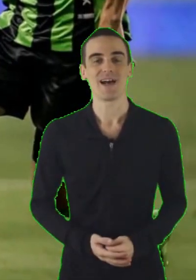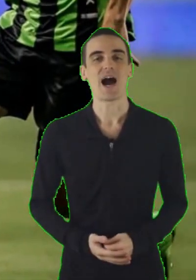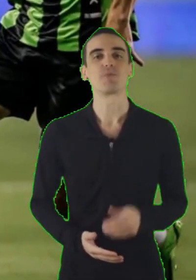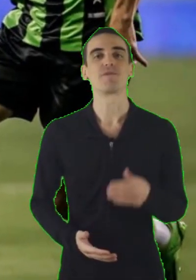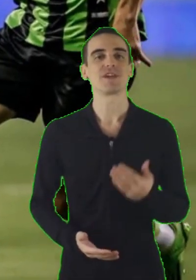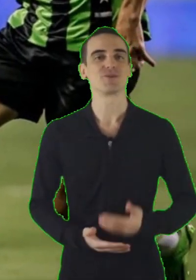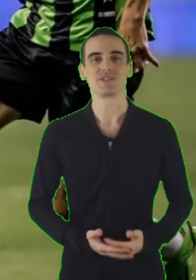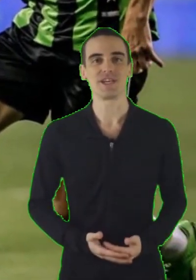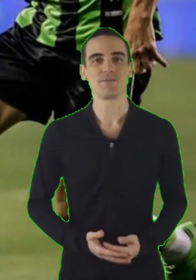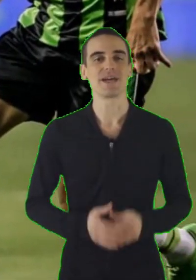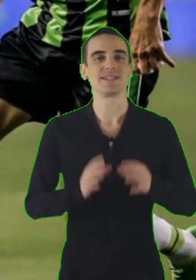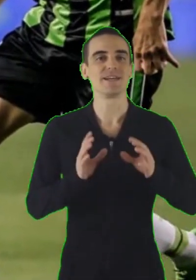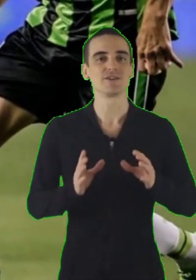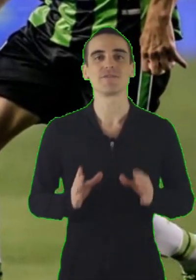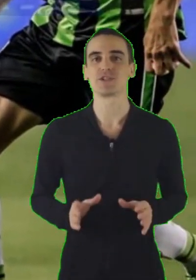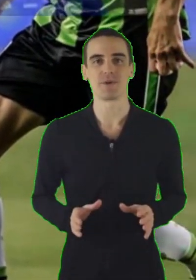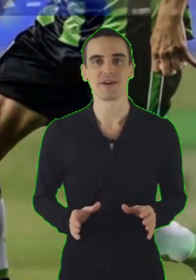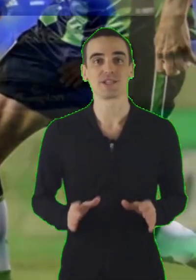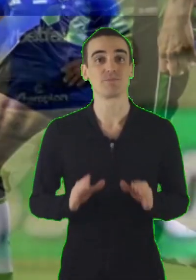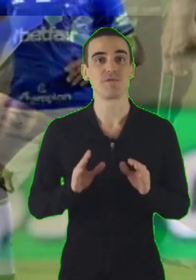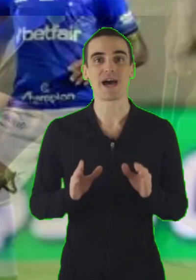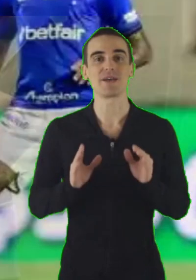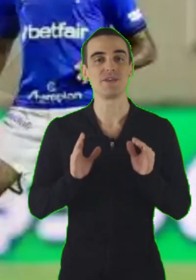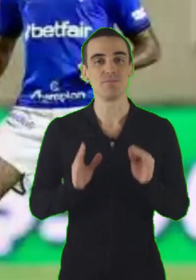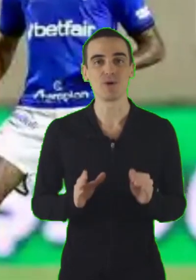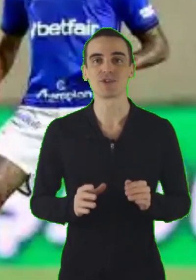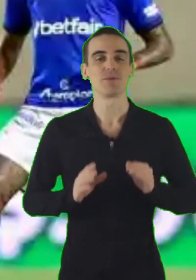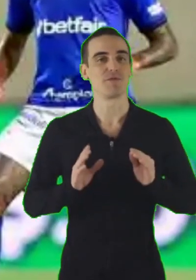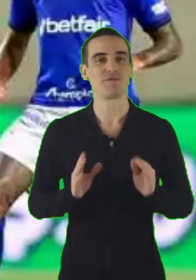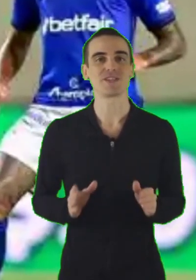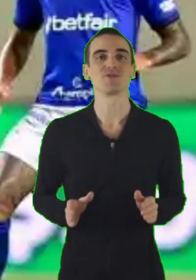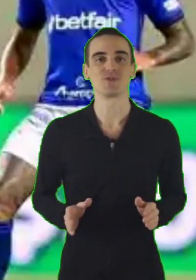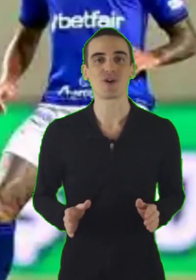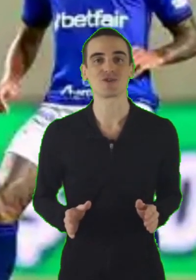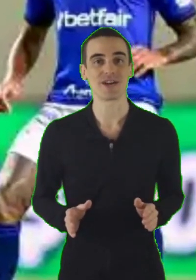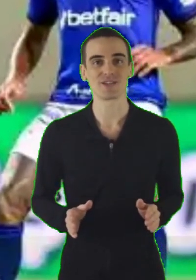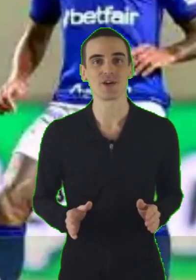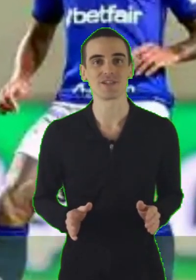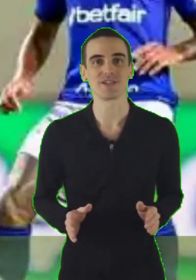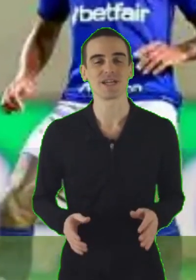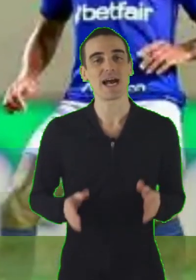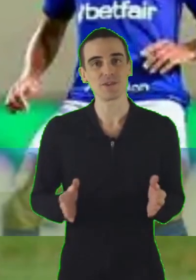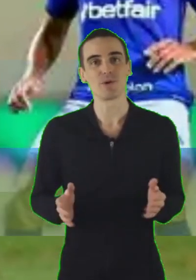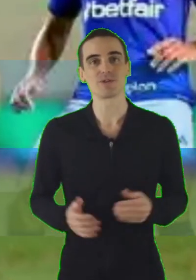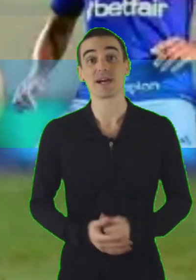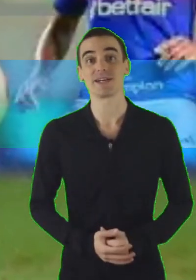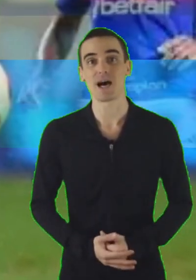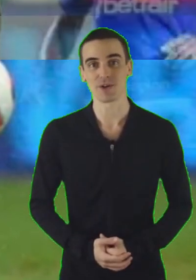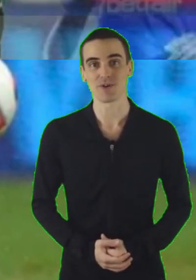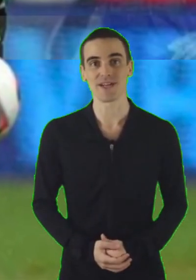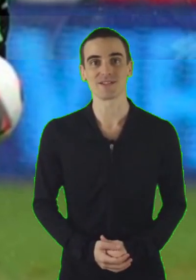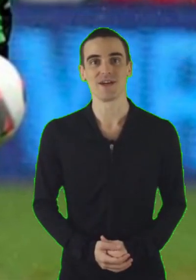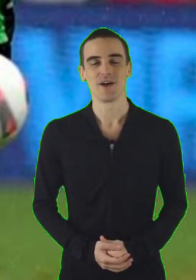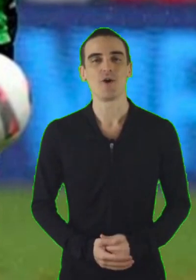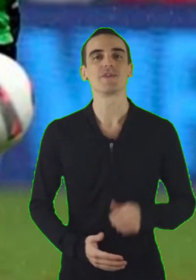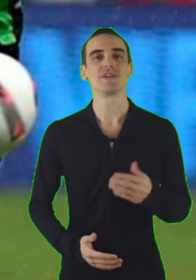Jussa. O Cruzeiro é um time que, principalmente no meio-campo, dificilmente está em superioridade numérica. E foi exatamente isso que